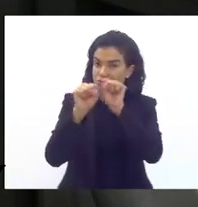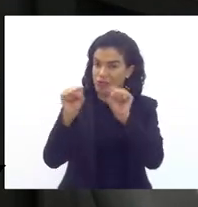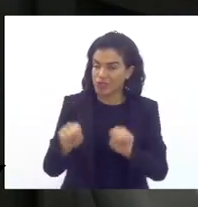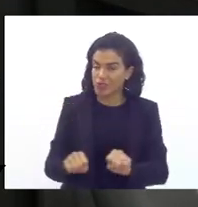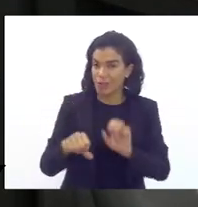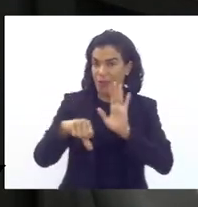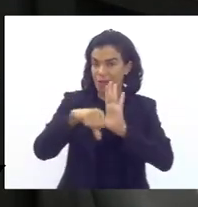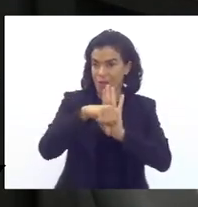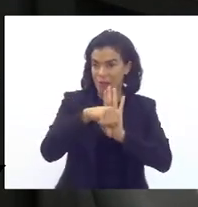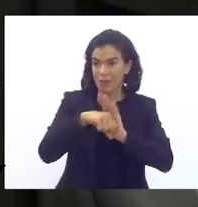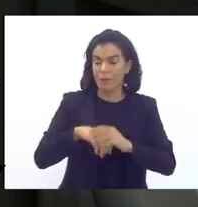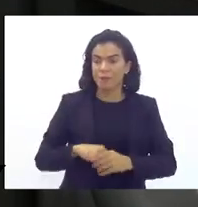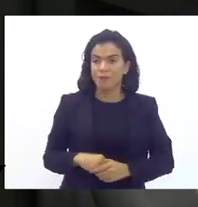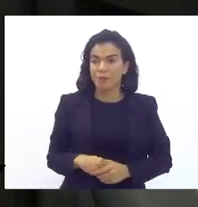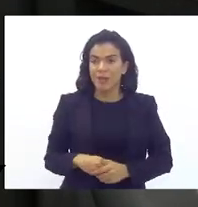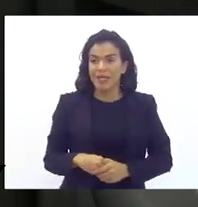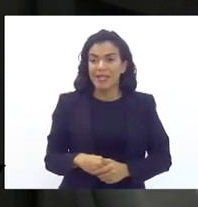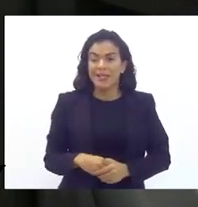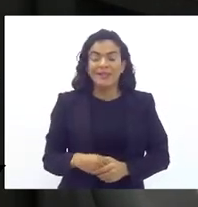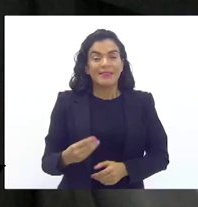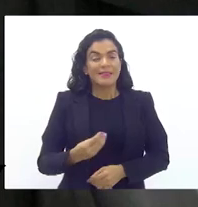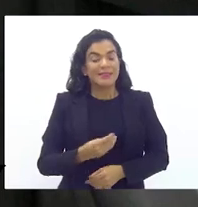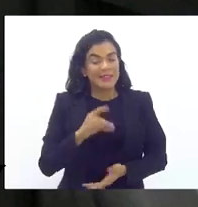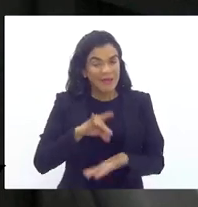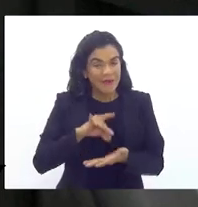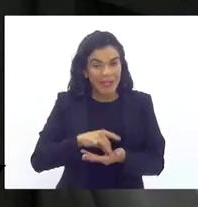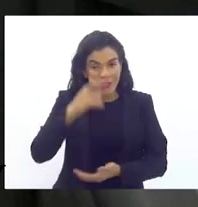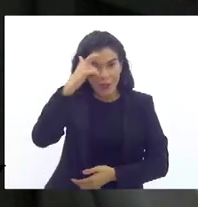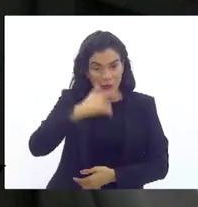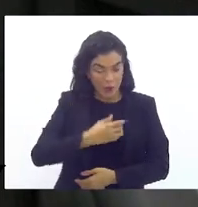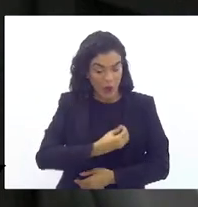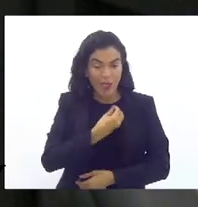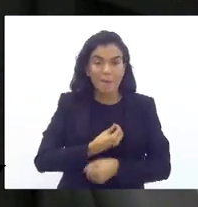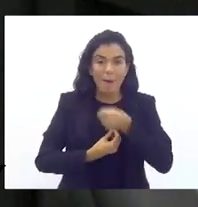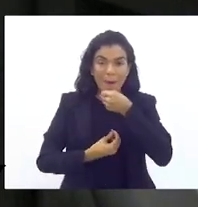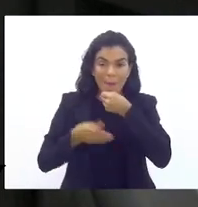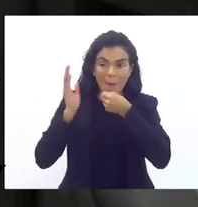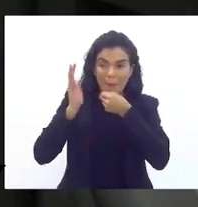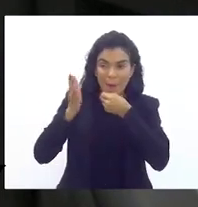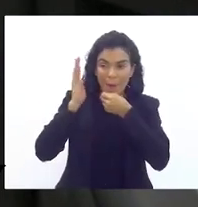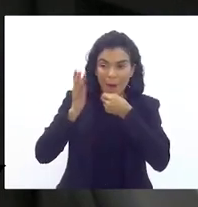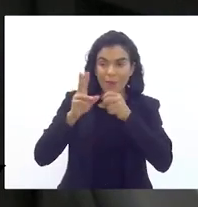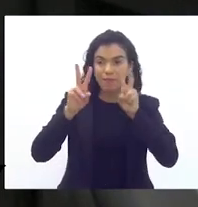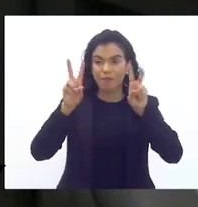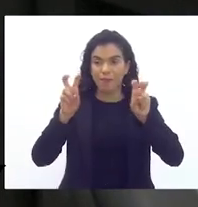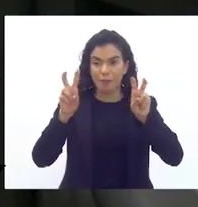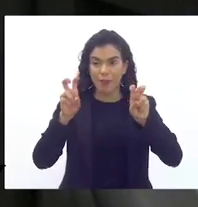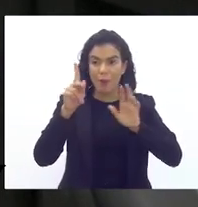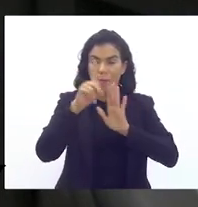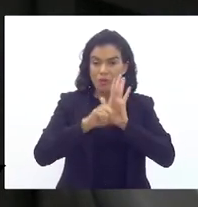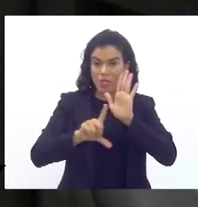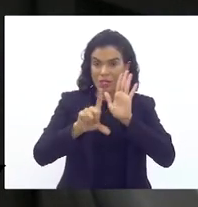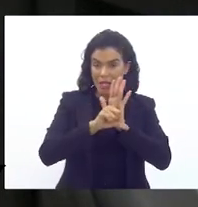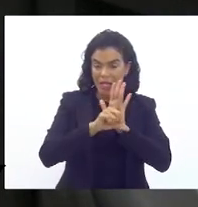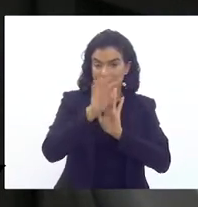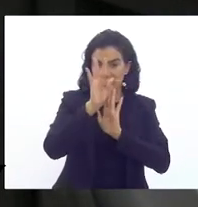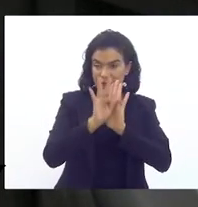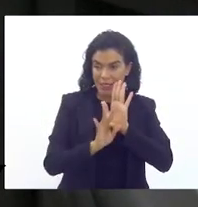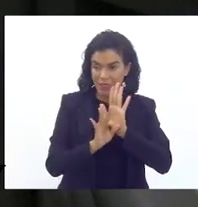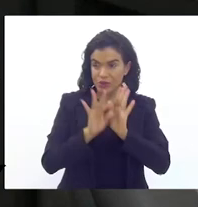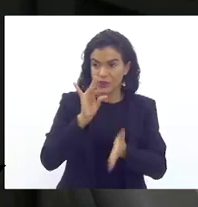é eu vim aqui na verdade para fazer uma única contribuição sobre o projeto originário apresentado